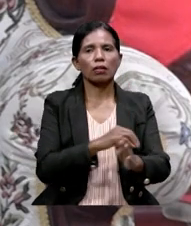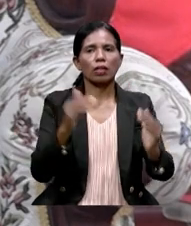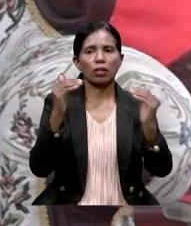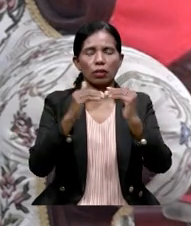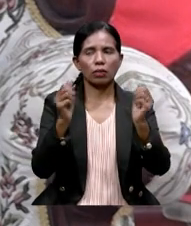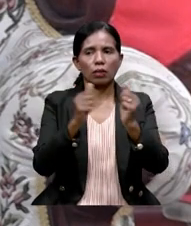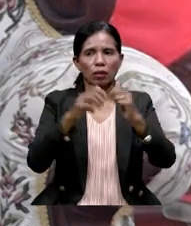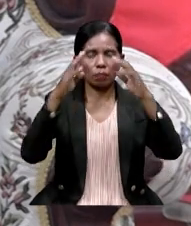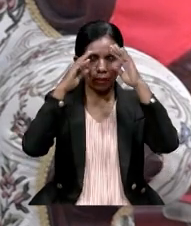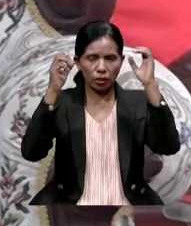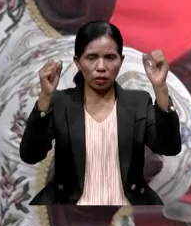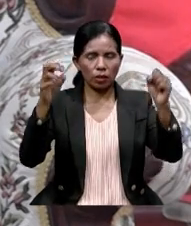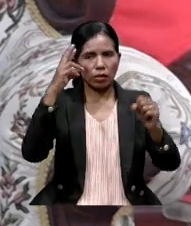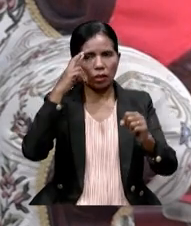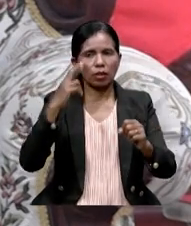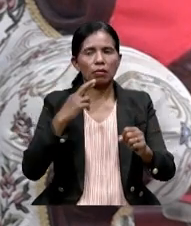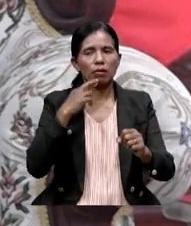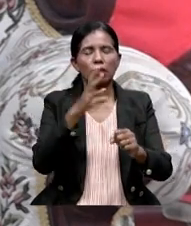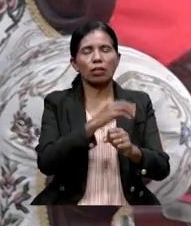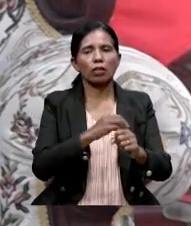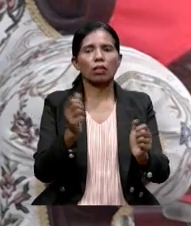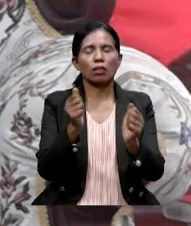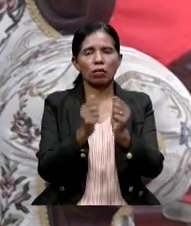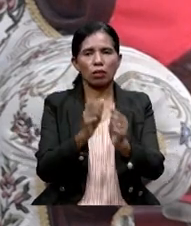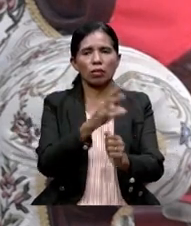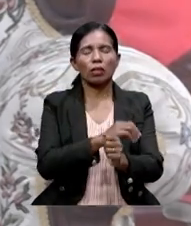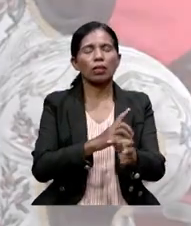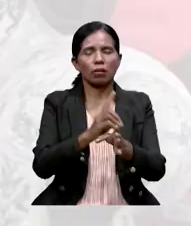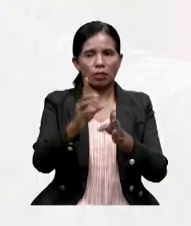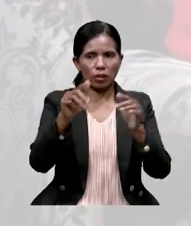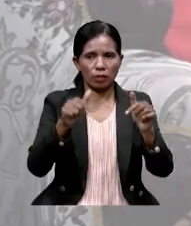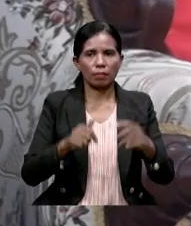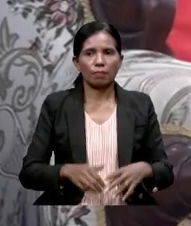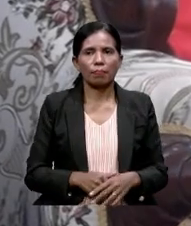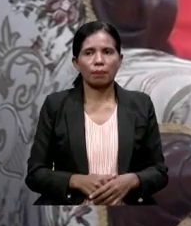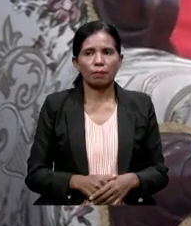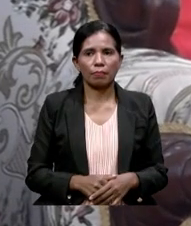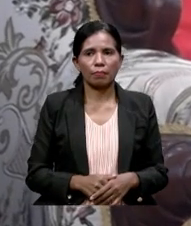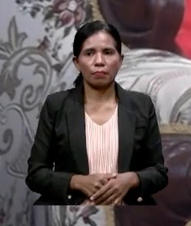com o presidente da República José Ramos Horta, unia delegação semana, né?